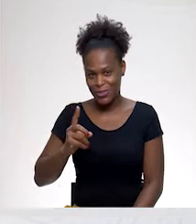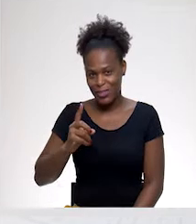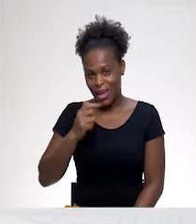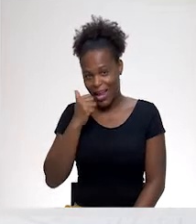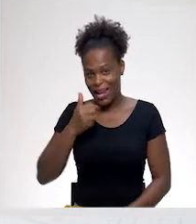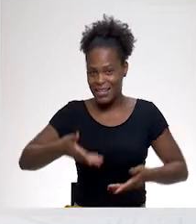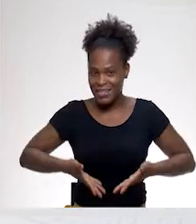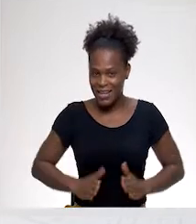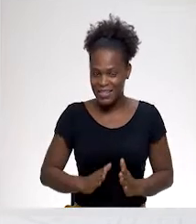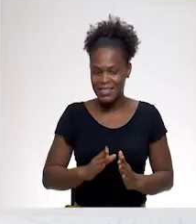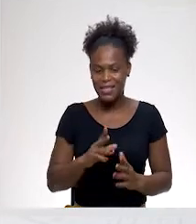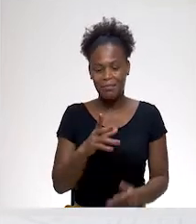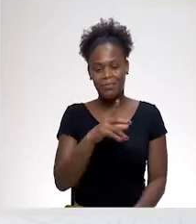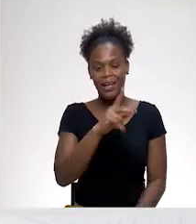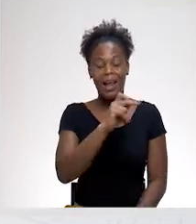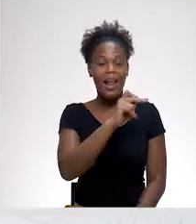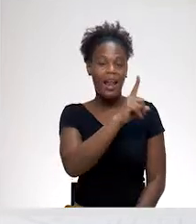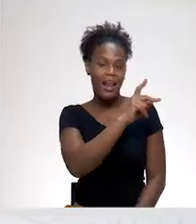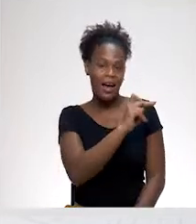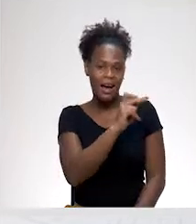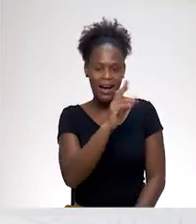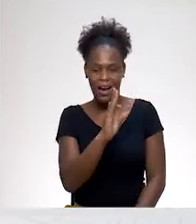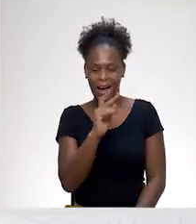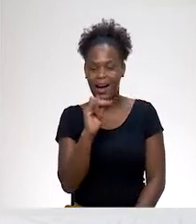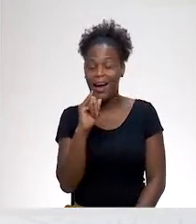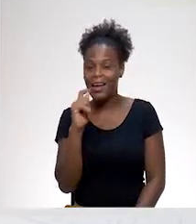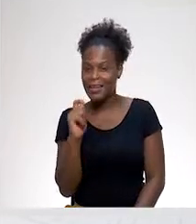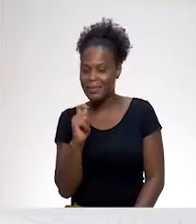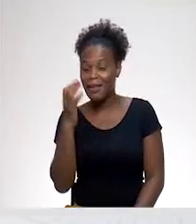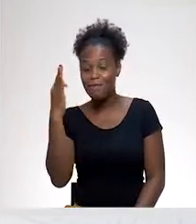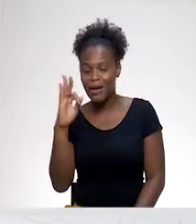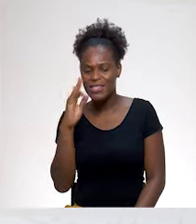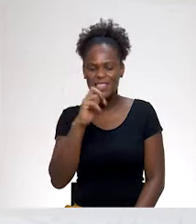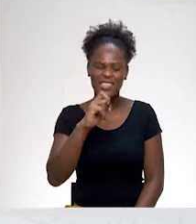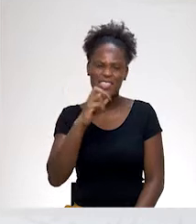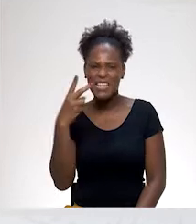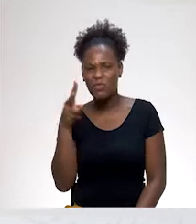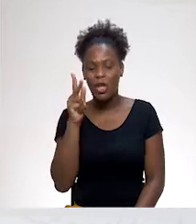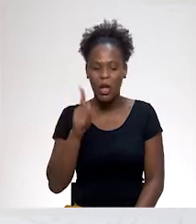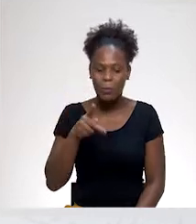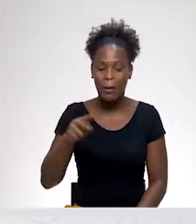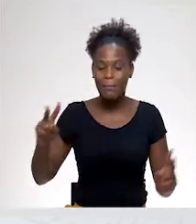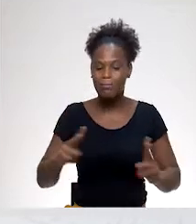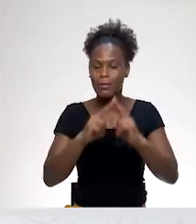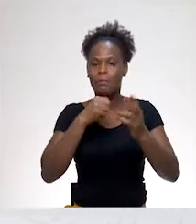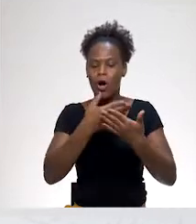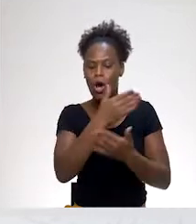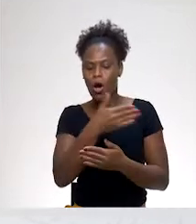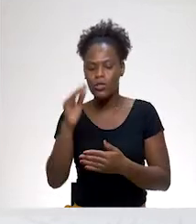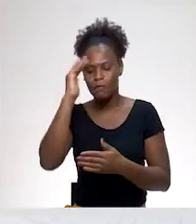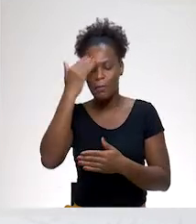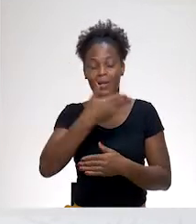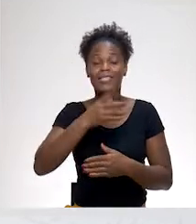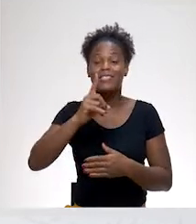1596 em La Haye, França, cerca de 300 quilômetros de Paris, e morreu em 11 de fevereiro